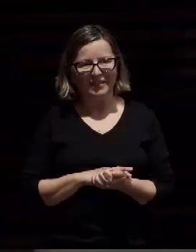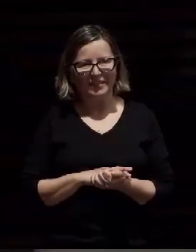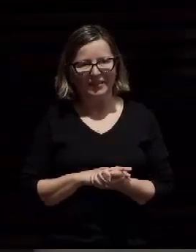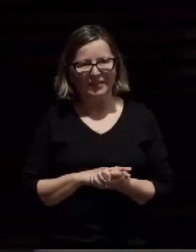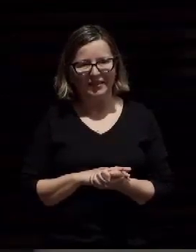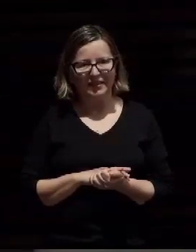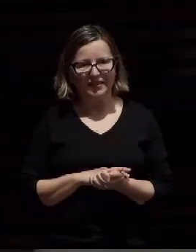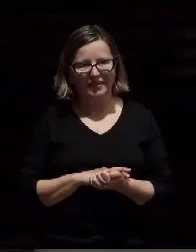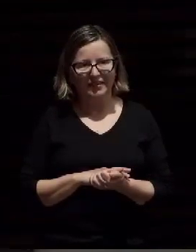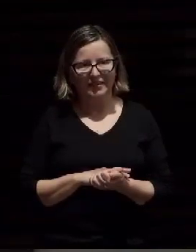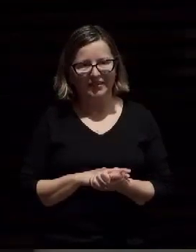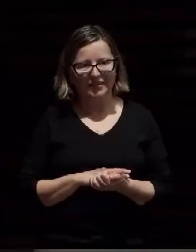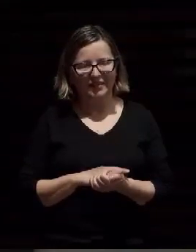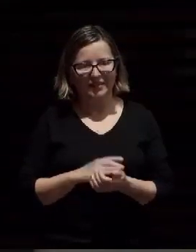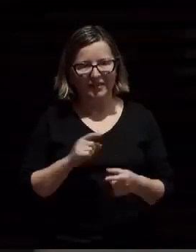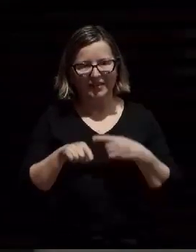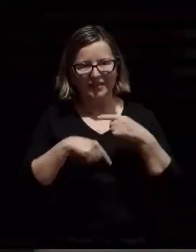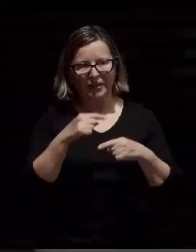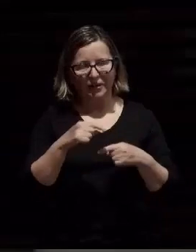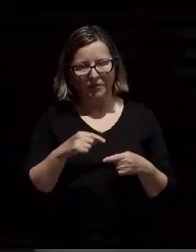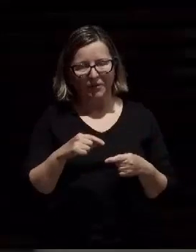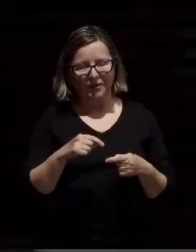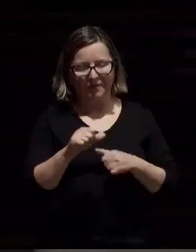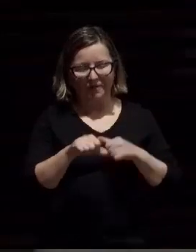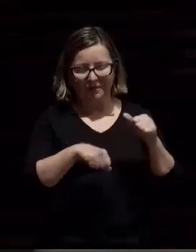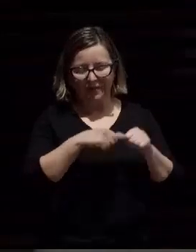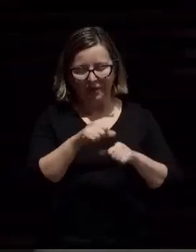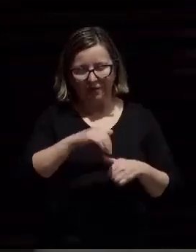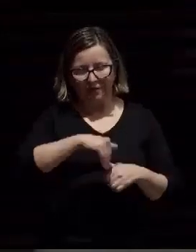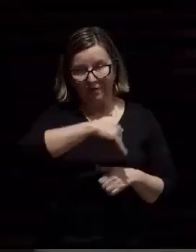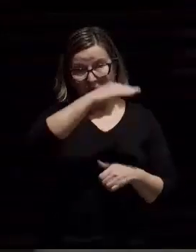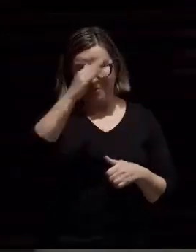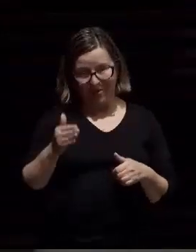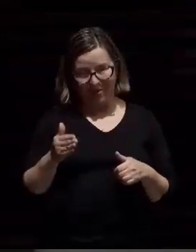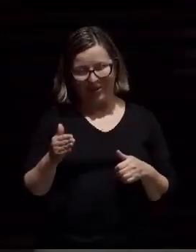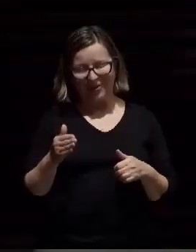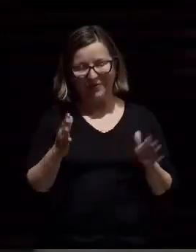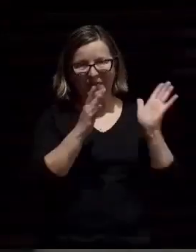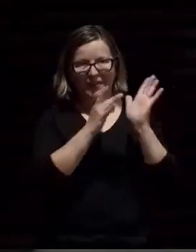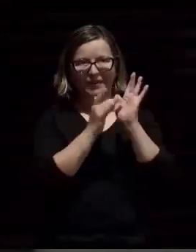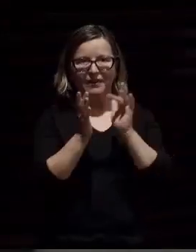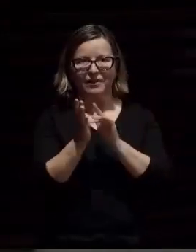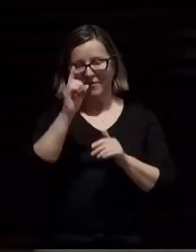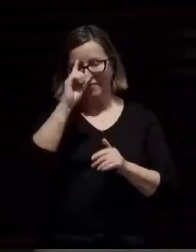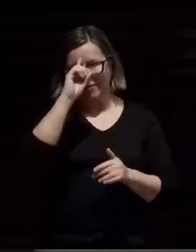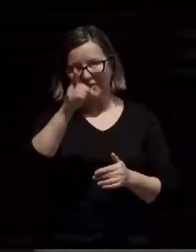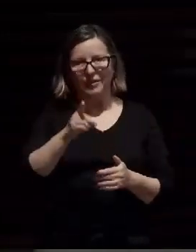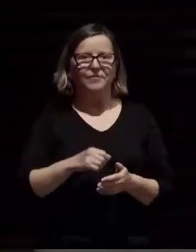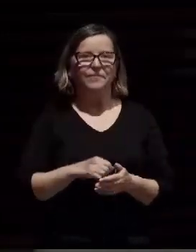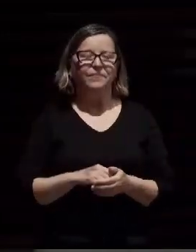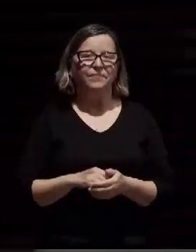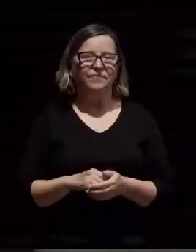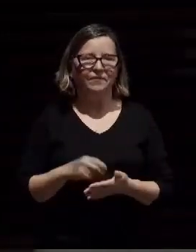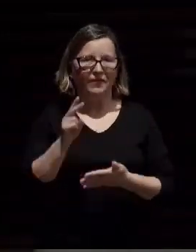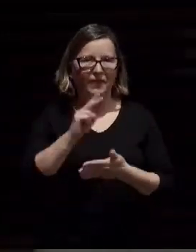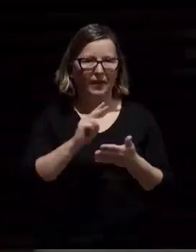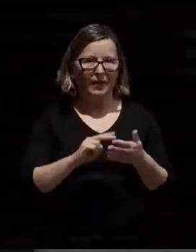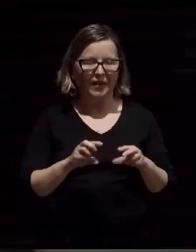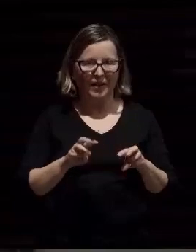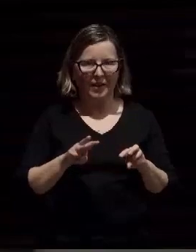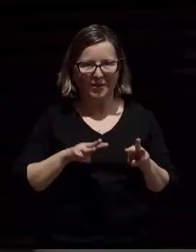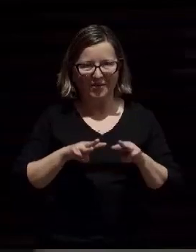após a transfiguração, Jesus deu uma ordem. Vamos ler